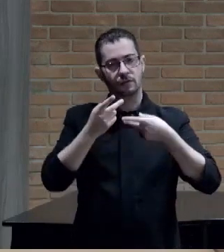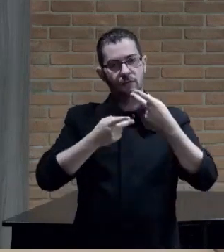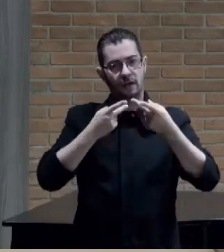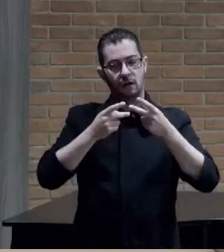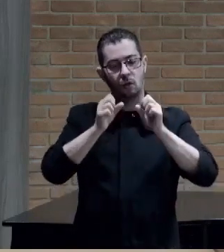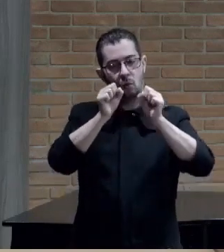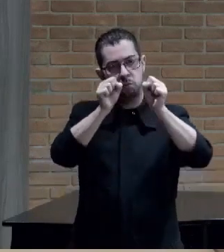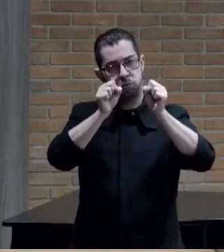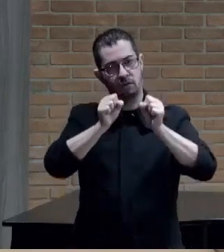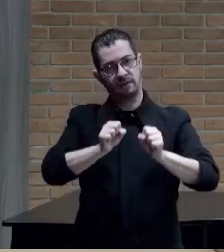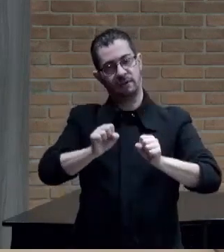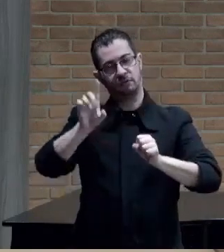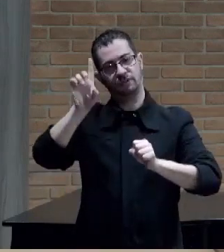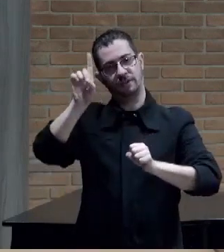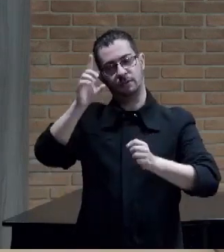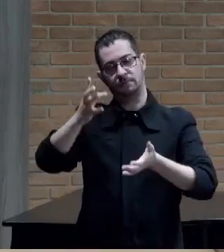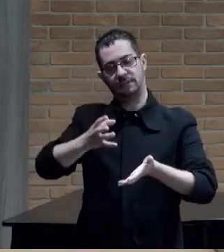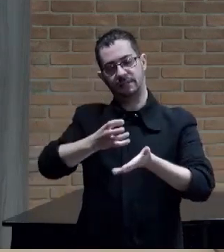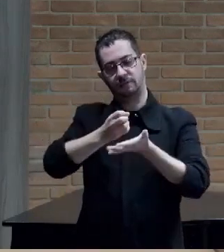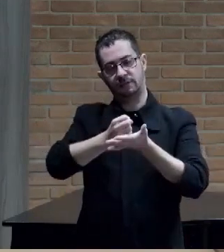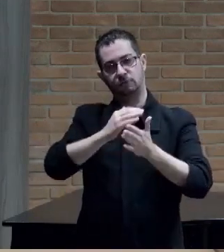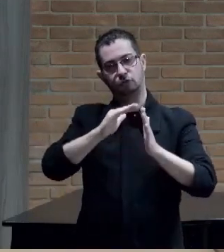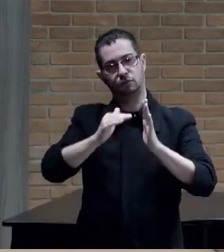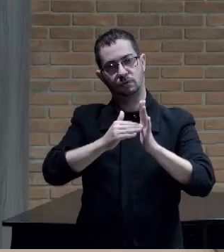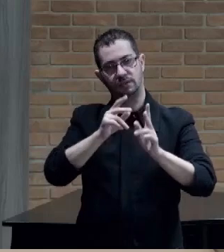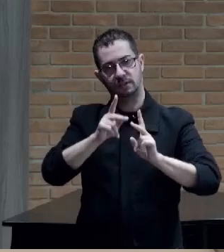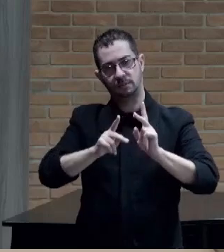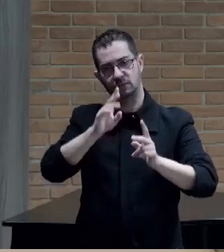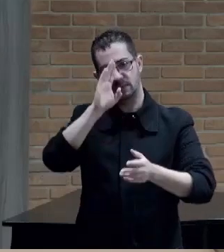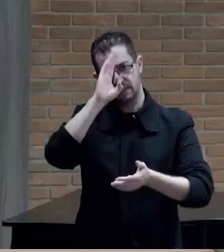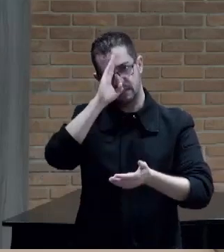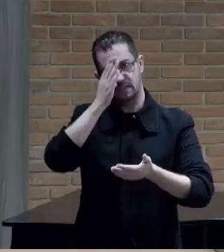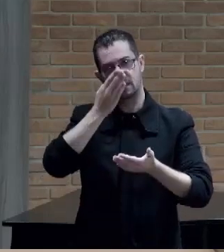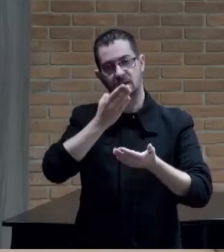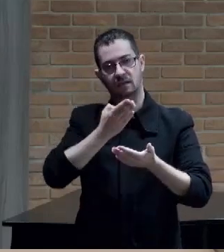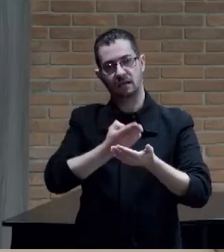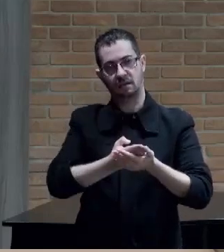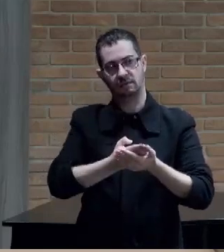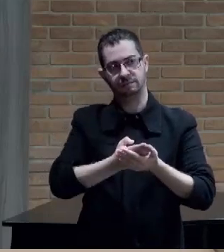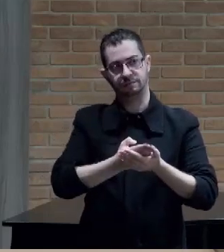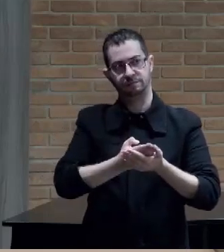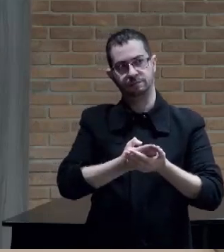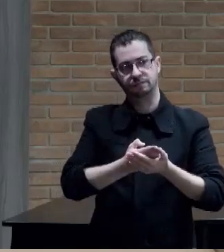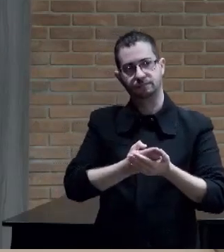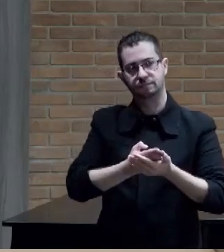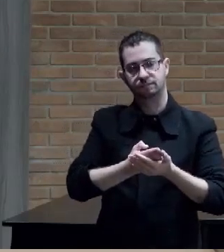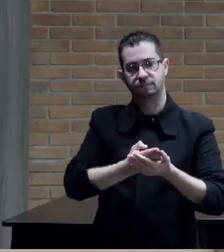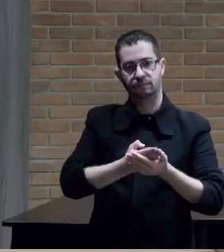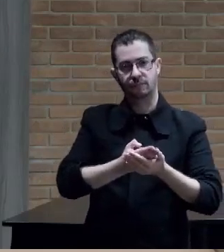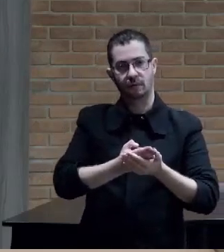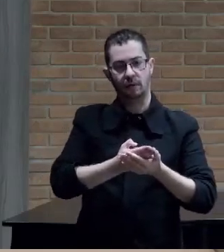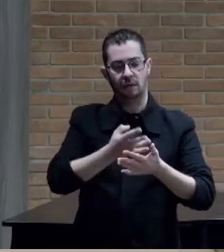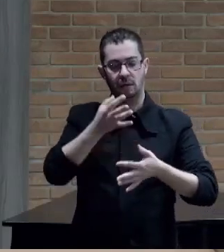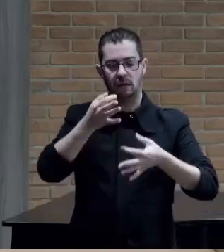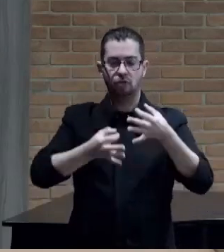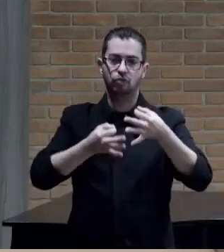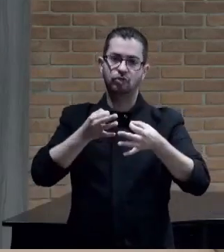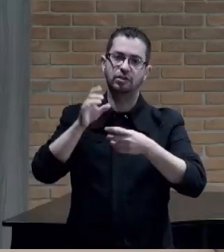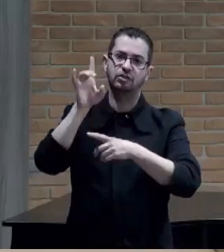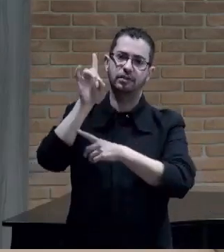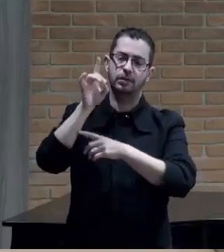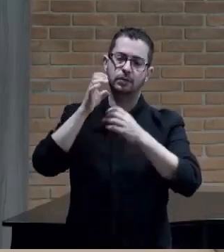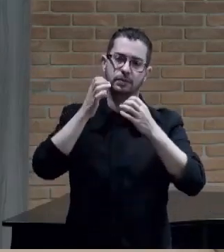Poder de Deus para a salvação de todo aquele que crê. Primeiro do judeu e também do grego. Visto que a justiça de Deus se revela no